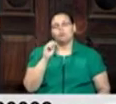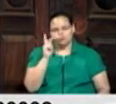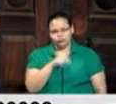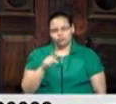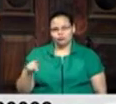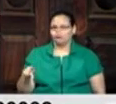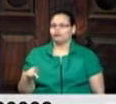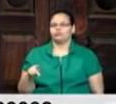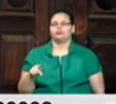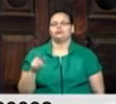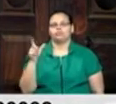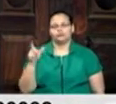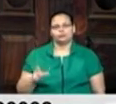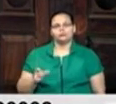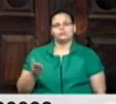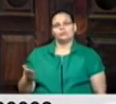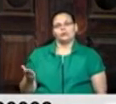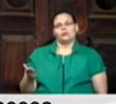o grande